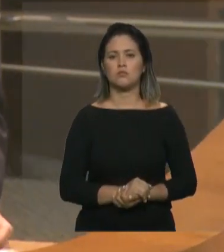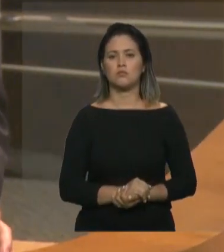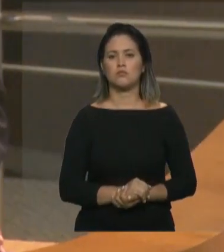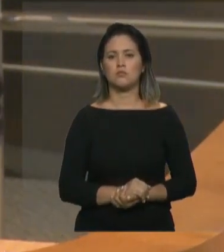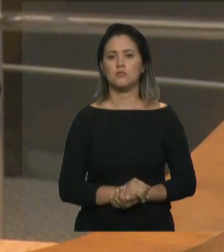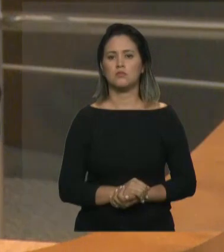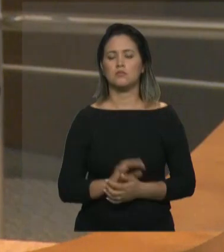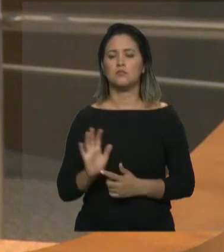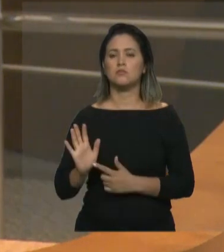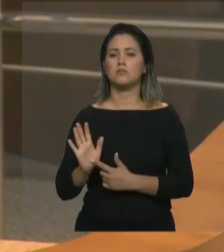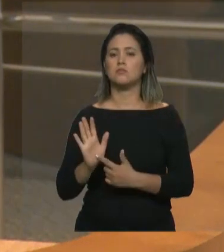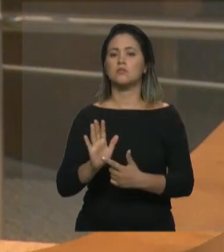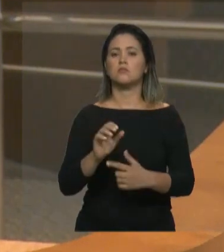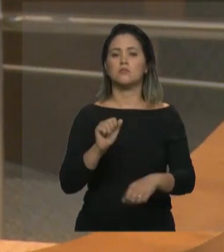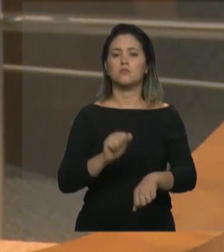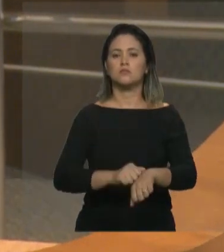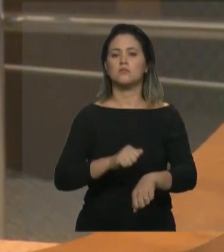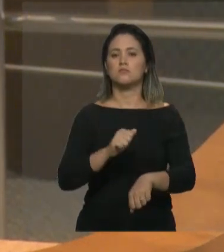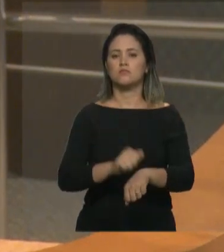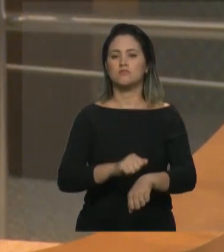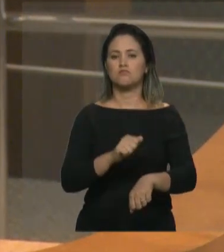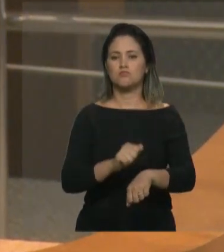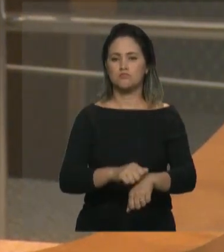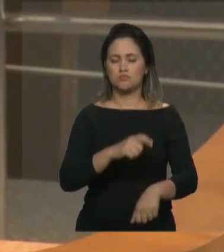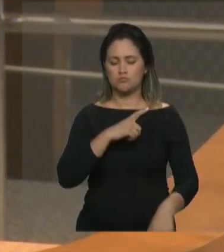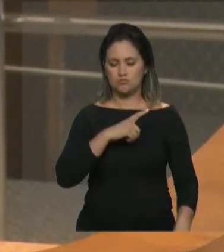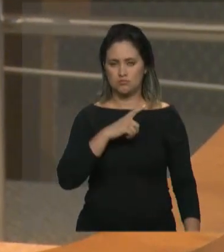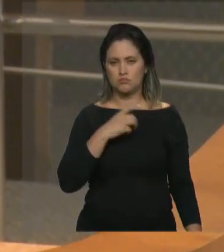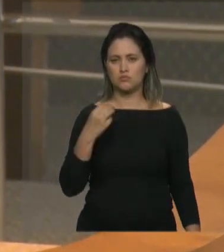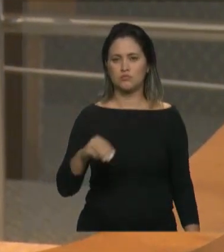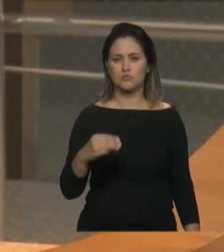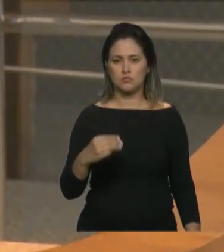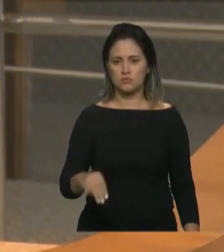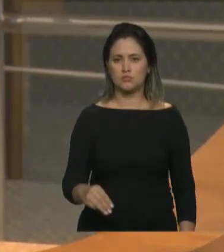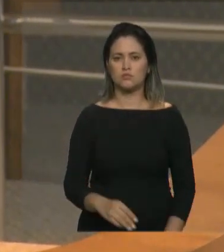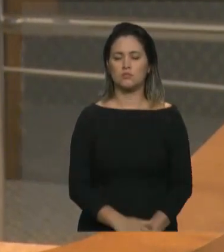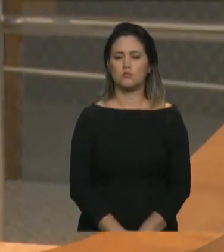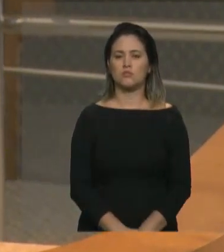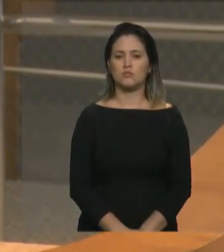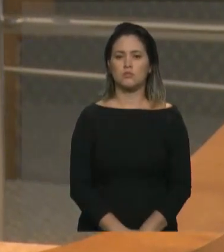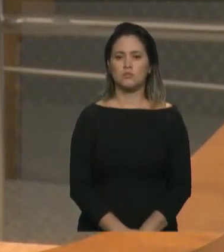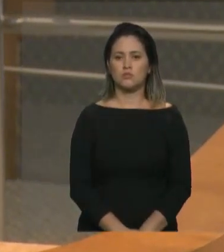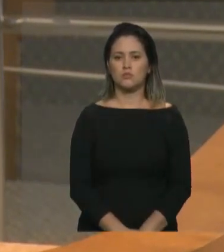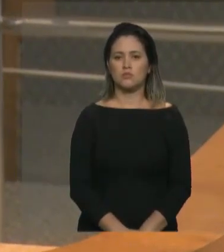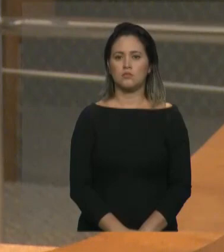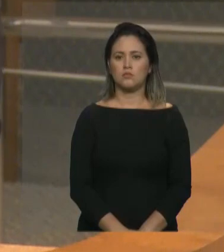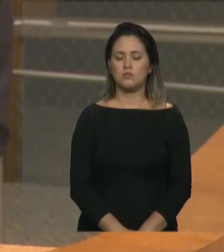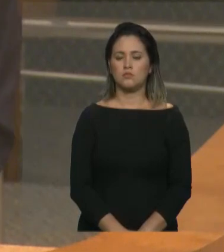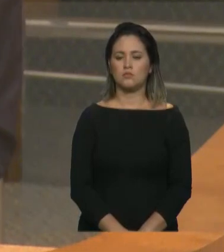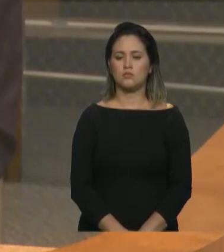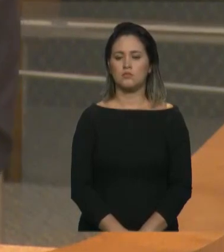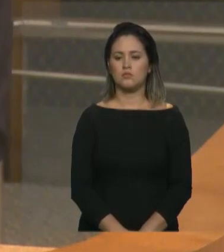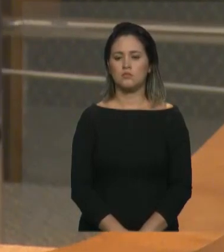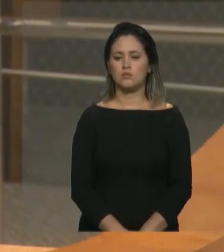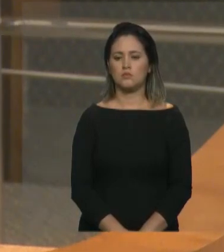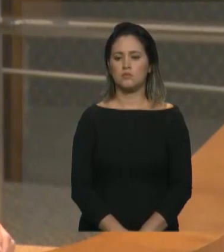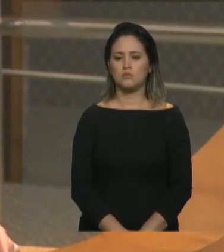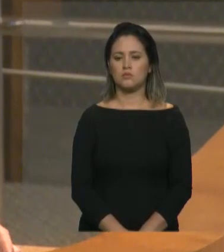demonstrando a pobreza que existe no nosso Maranhão. Durante algum tempo, tive a felicidade de ser líder do